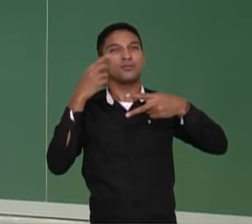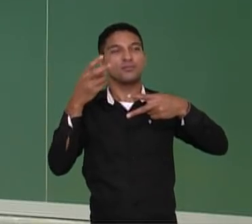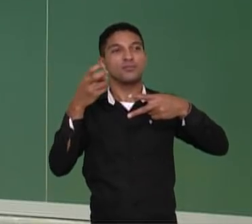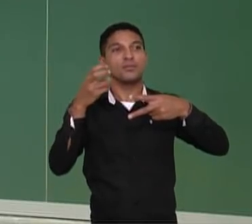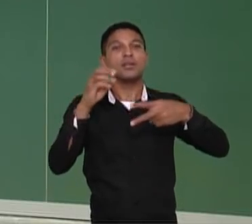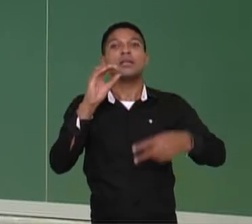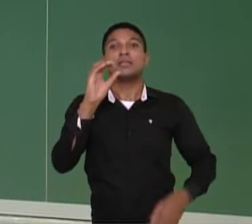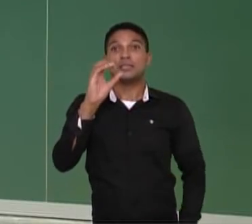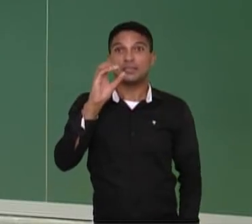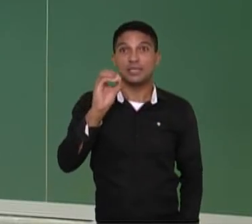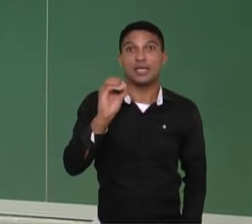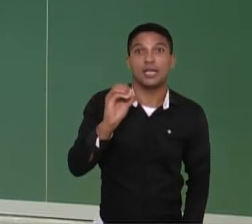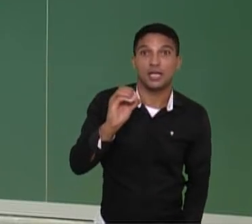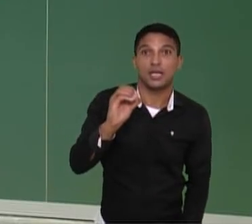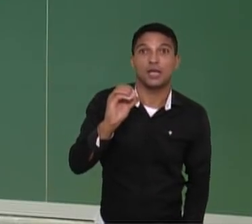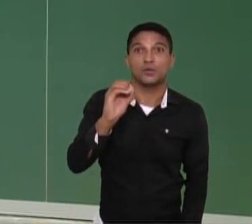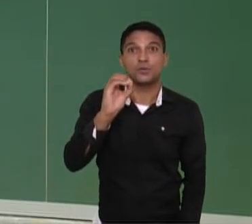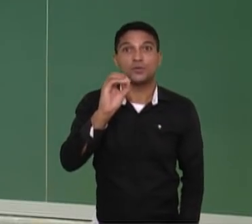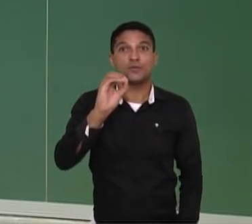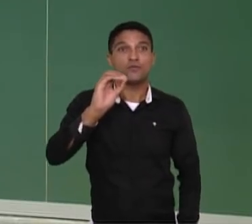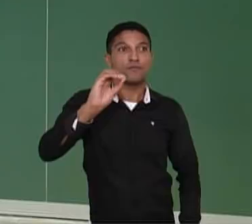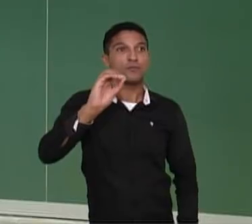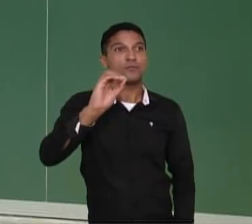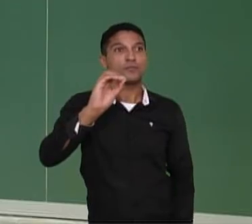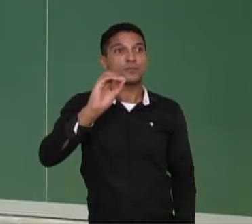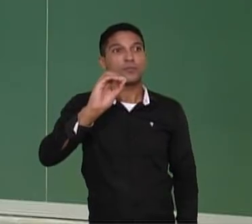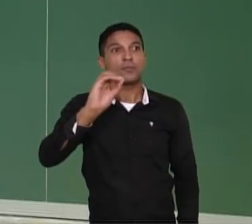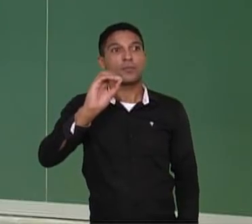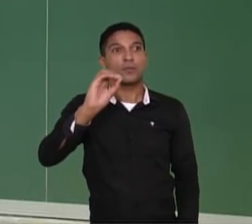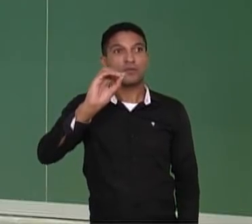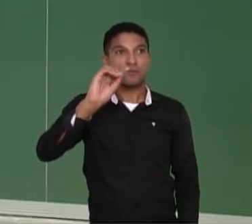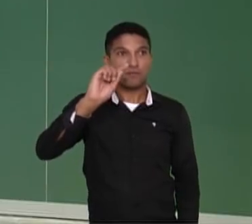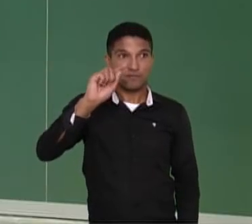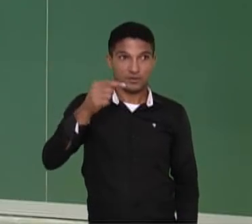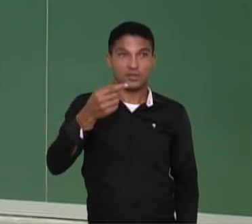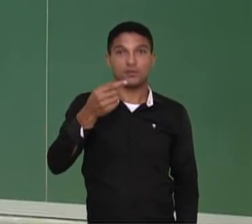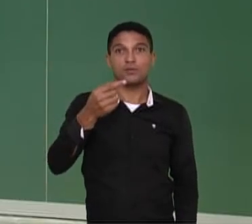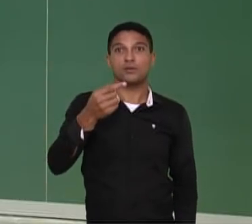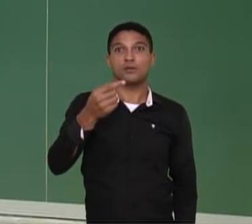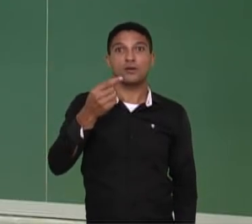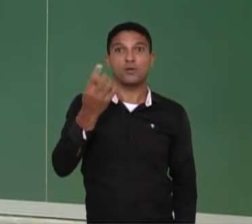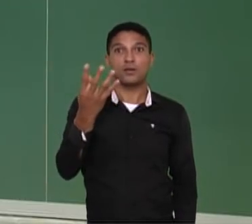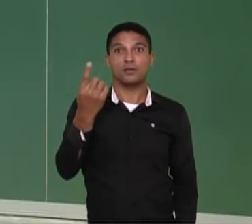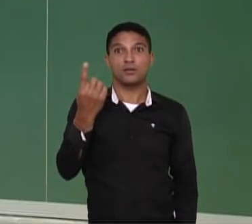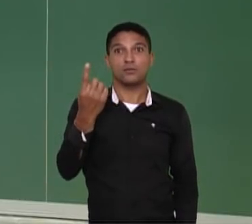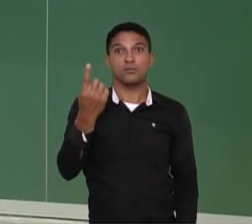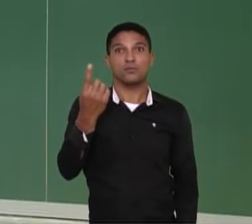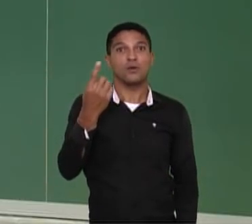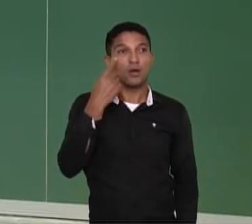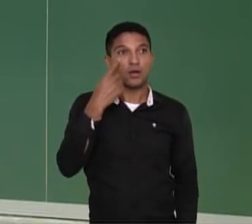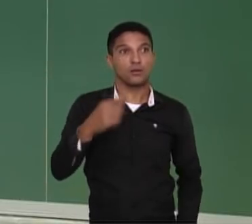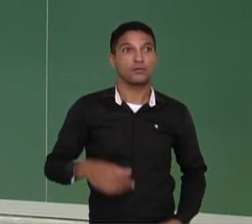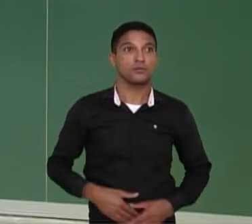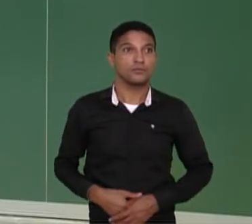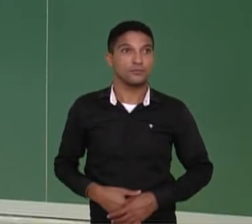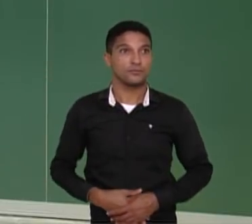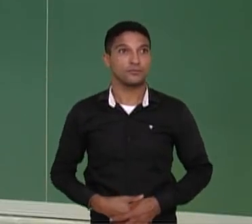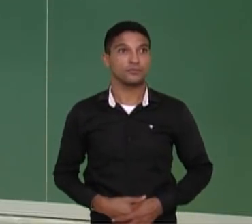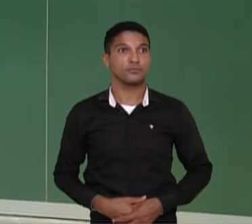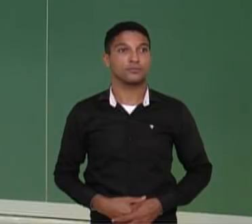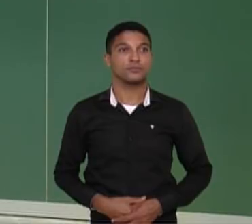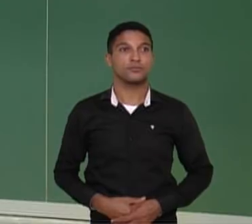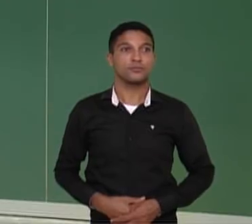menos 1 menos 1,41. E o meu x2 fica lá para menos